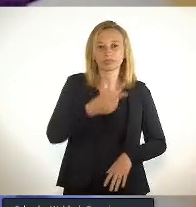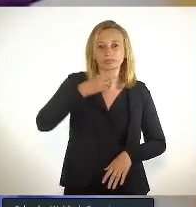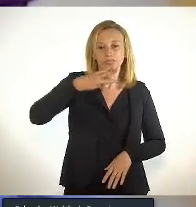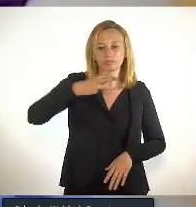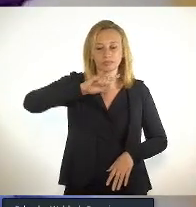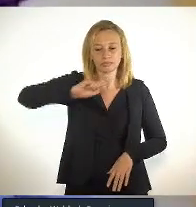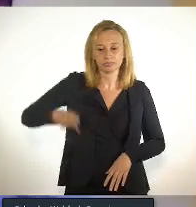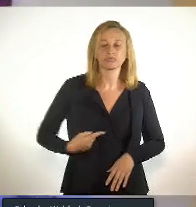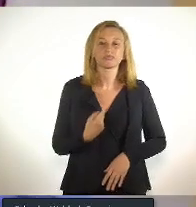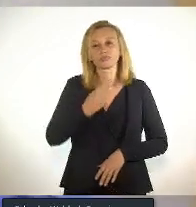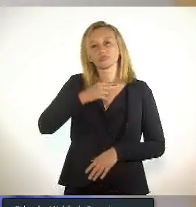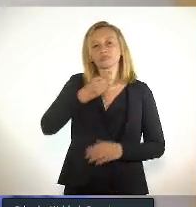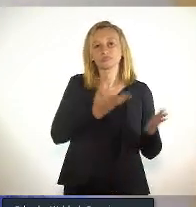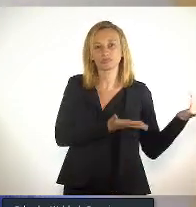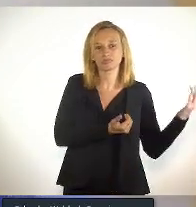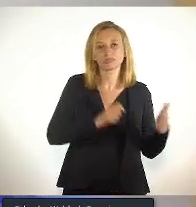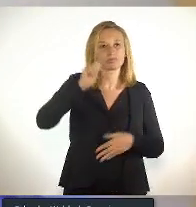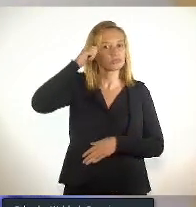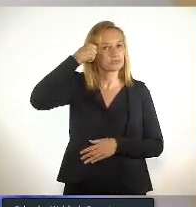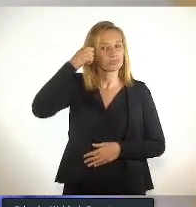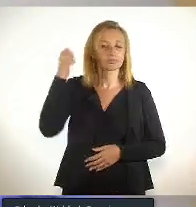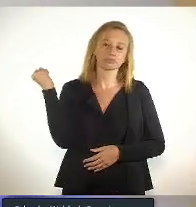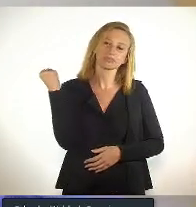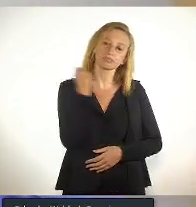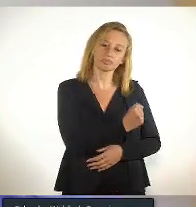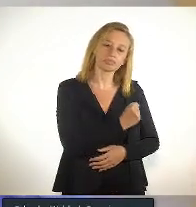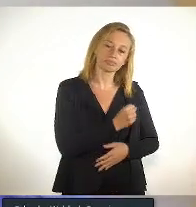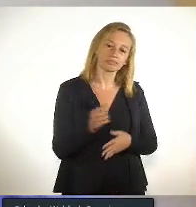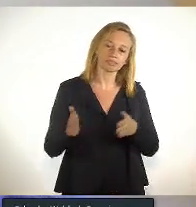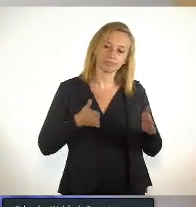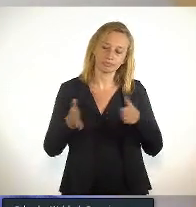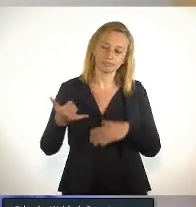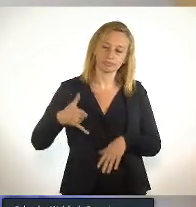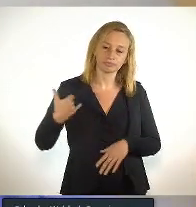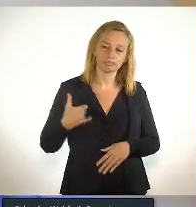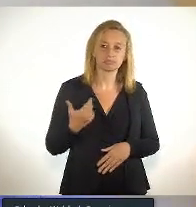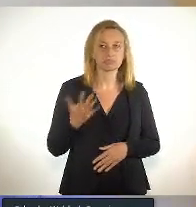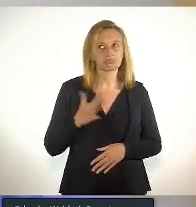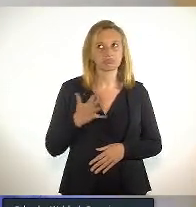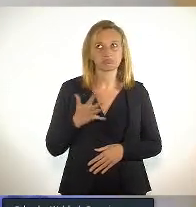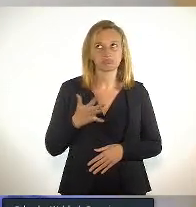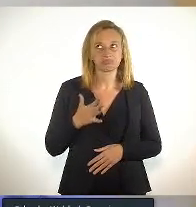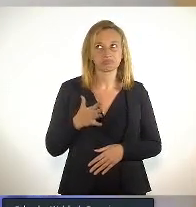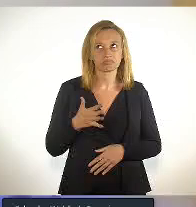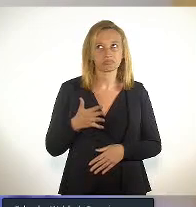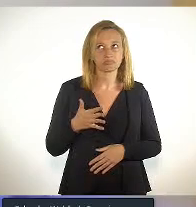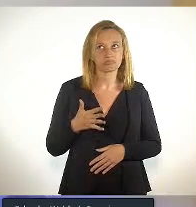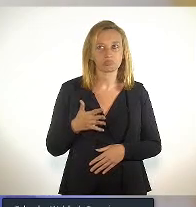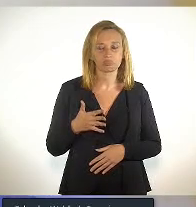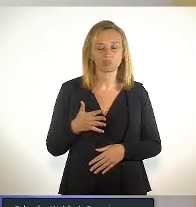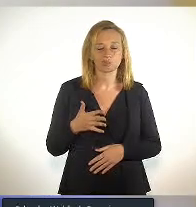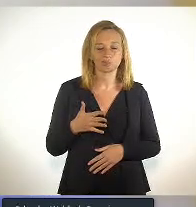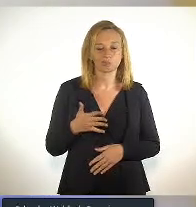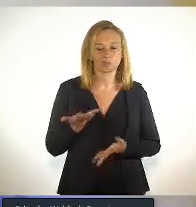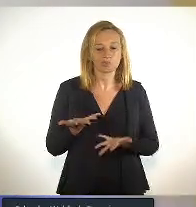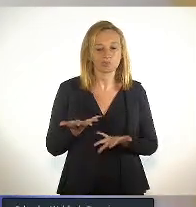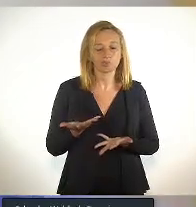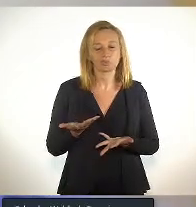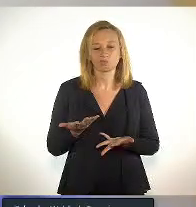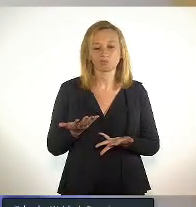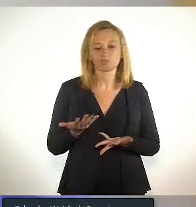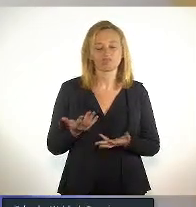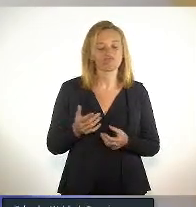mil jovens negros são assassinados nessa faixa etária, o que dá uma média absolutamente inexplicável,